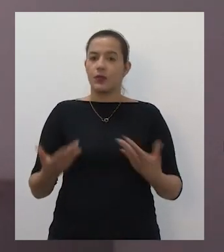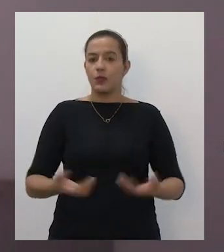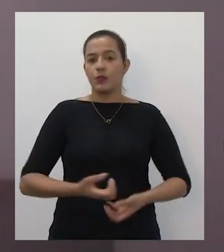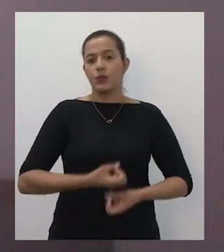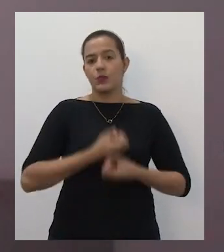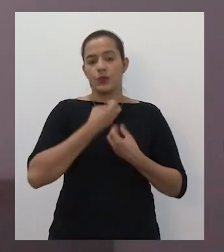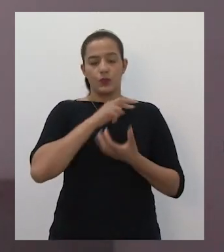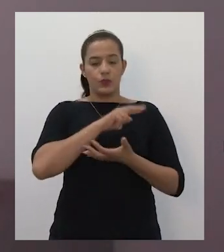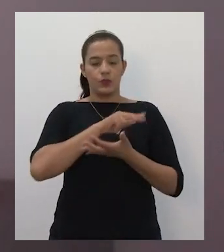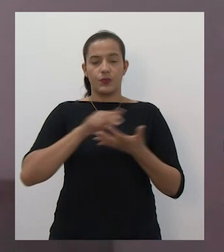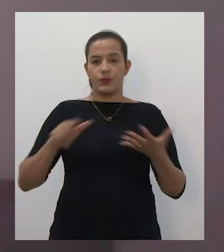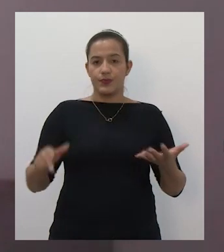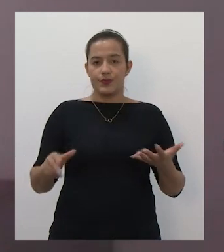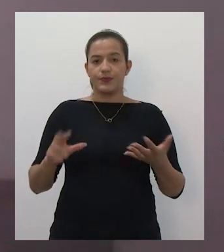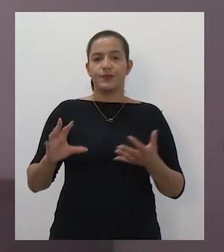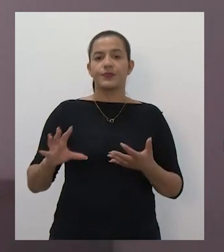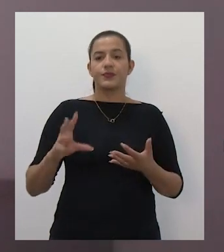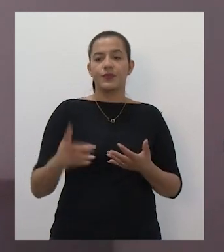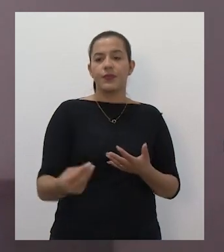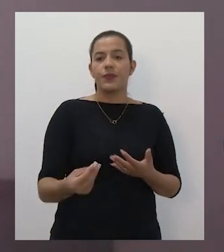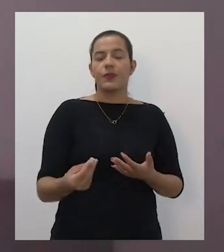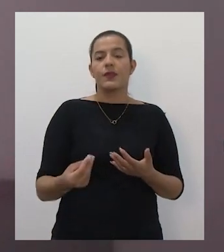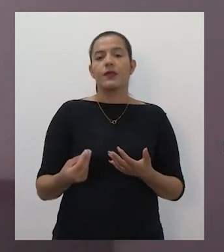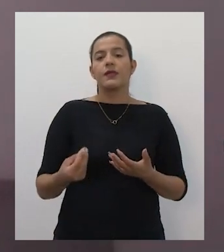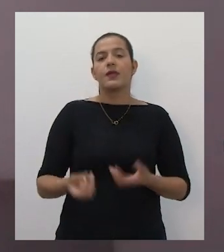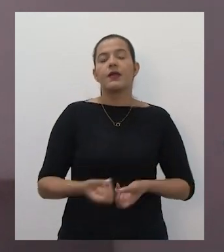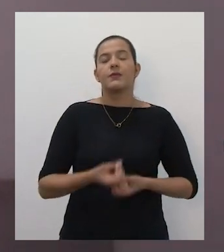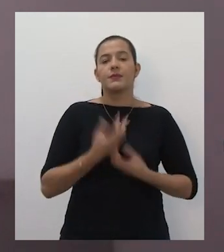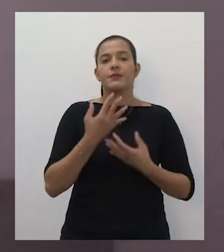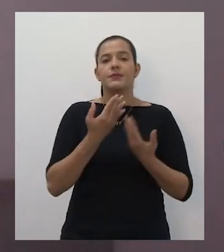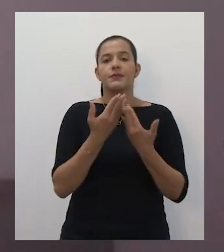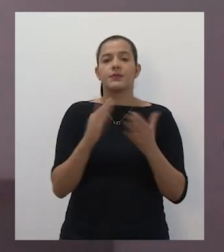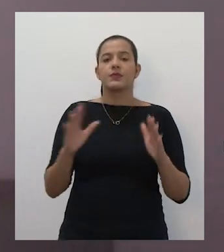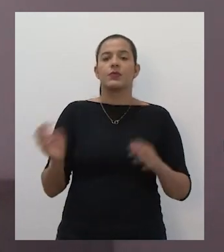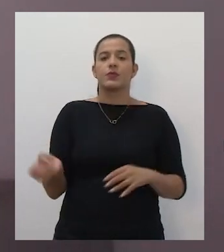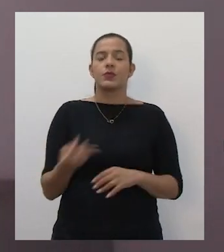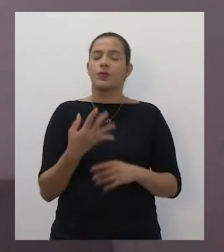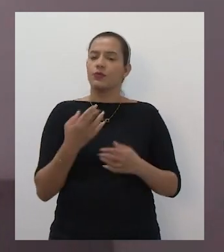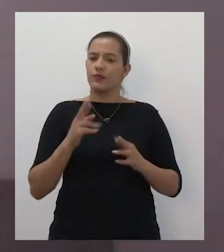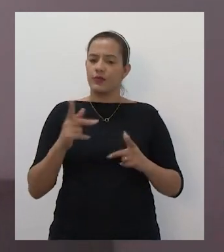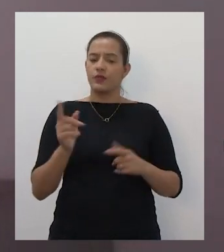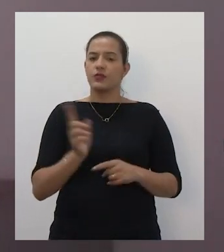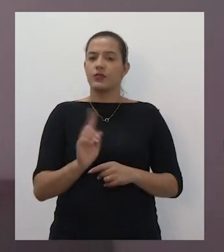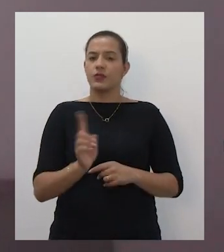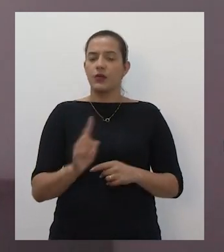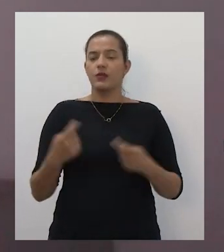as da macrocompetência abertura ao novo não são diferentes, a gente precisa.